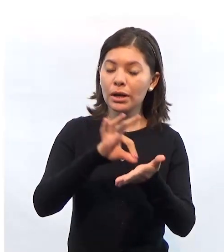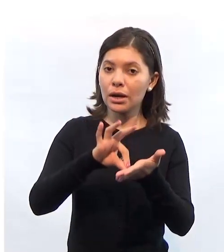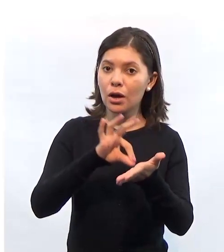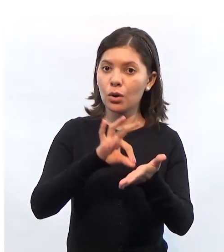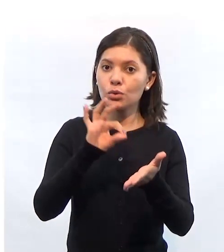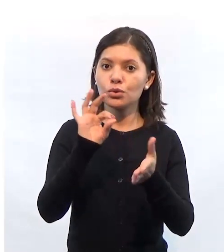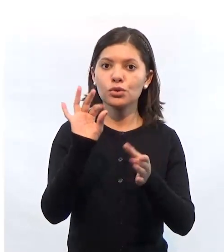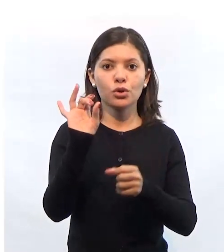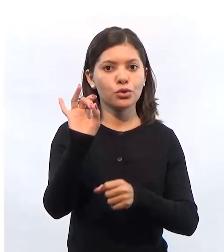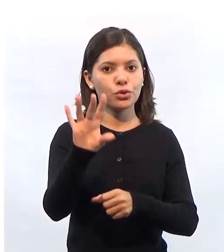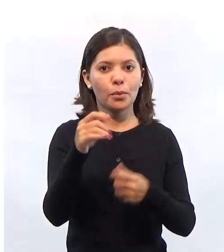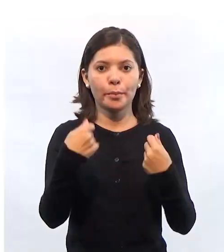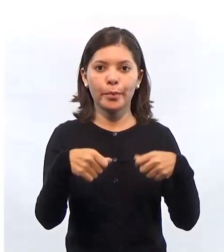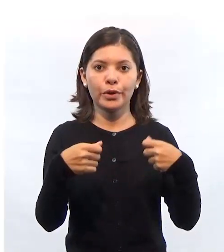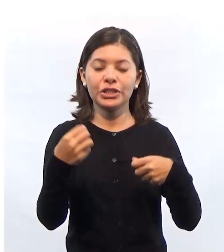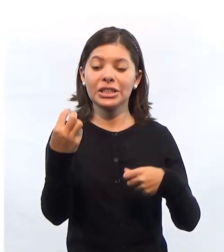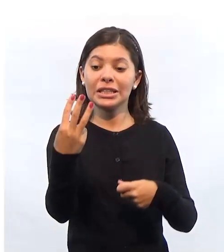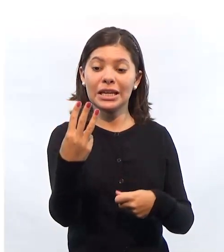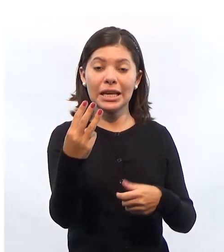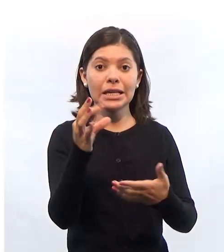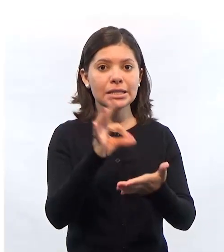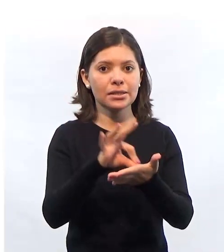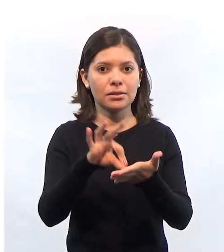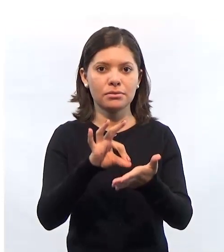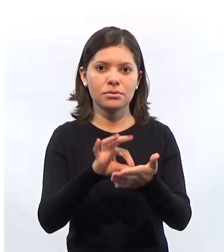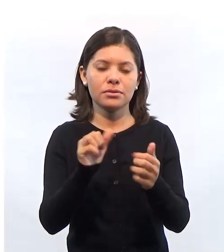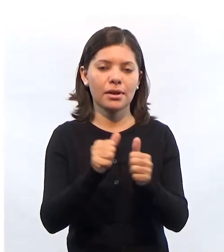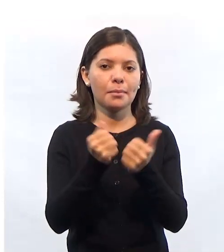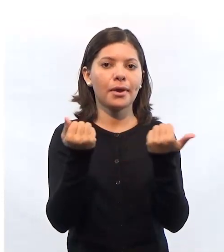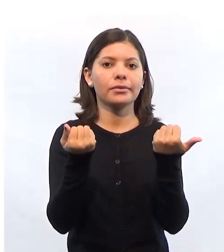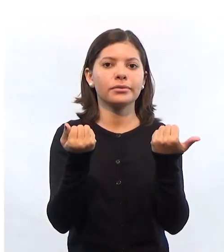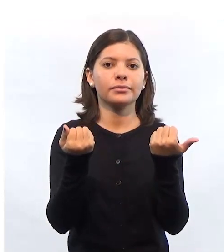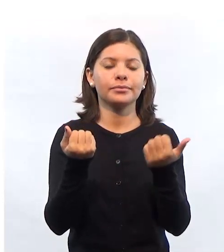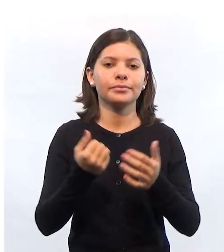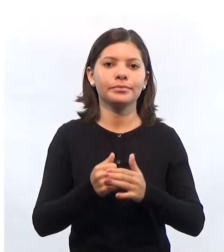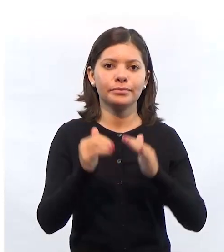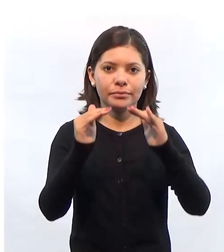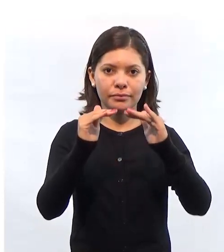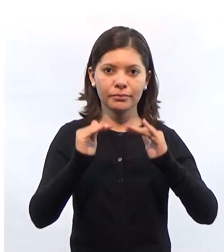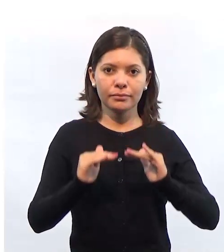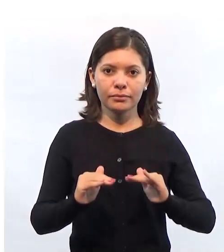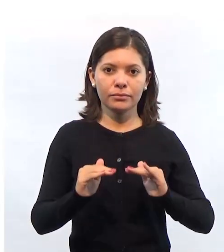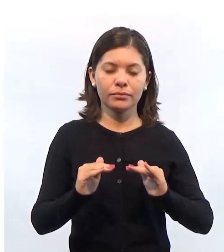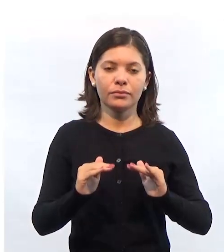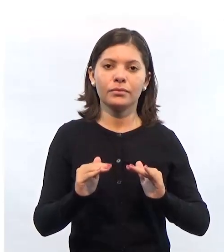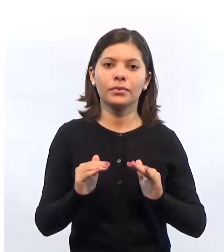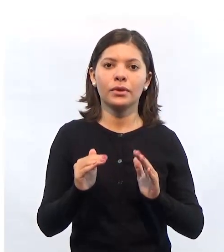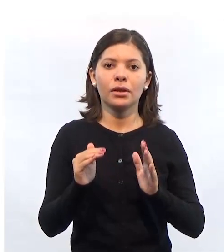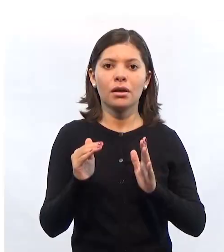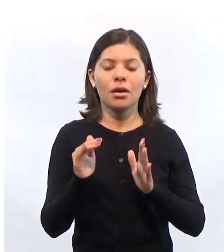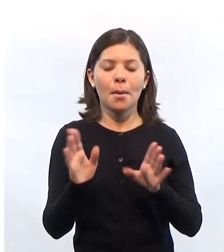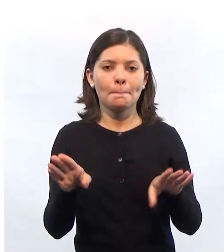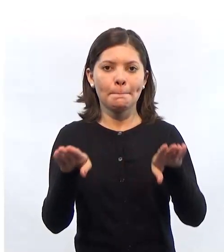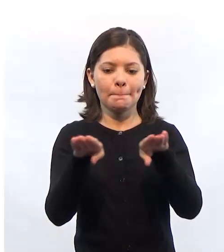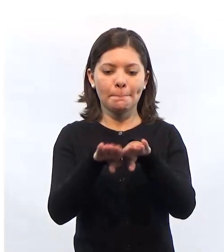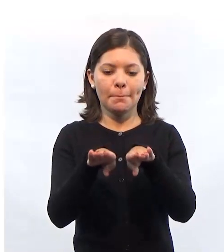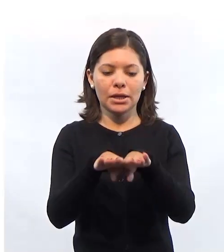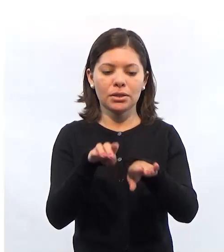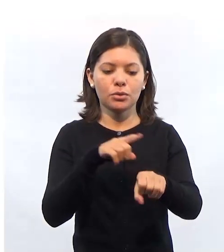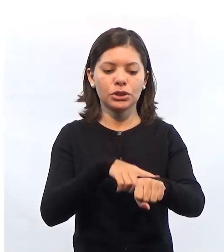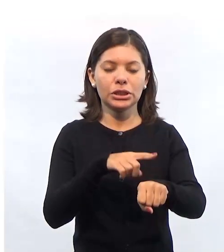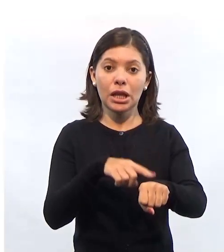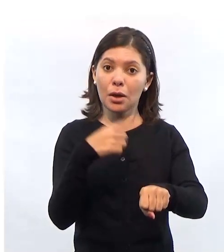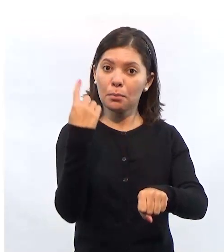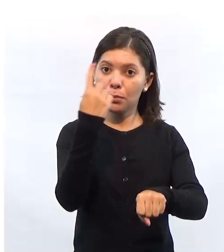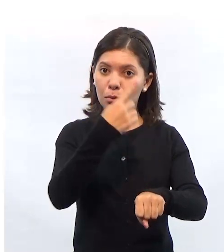no máximo três grãos quebrados isso é um padrão de qualidade padrão de tempo aqui